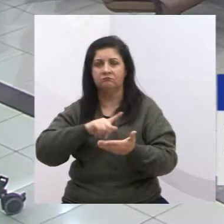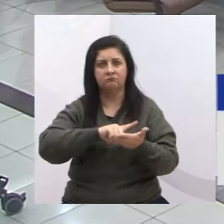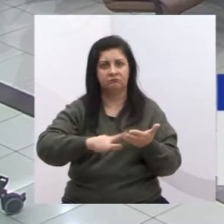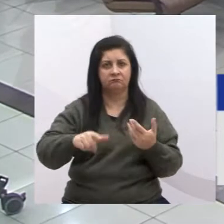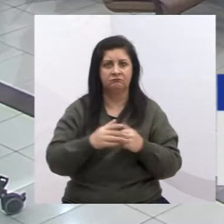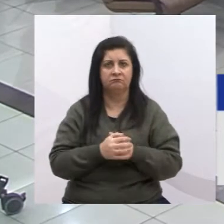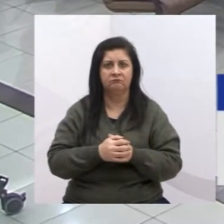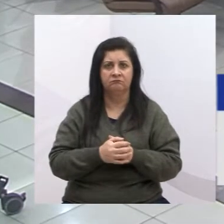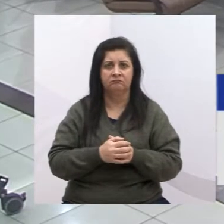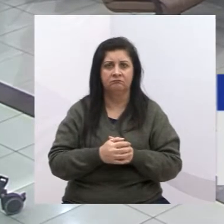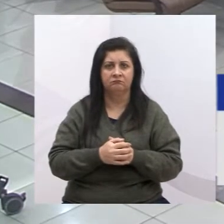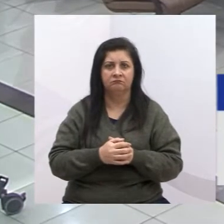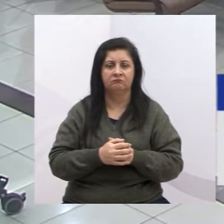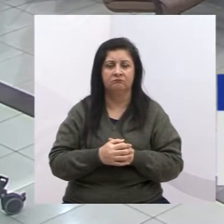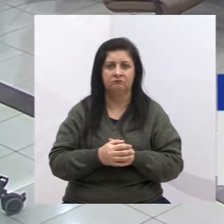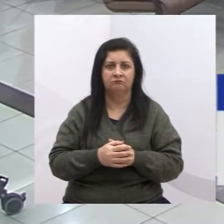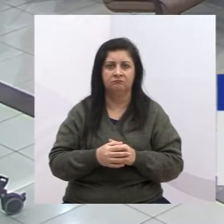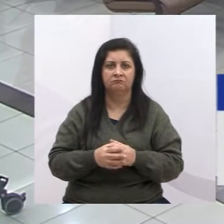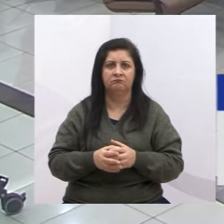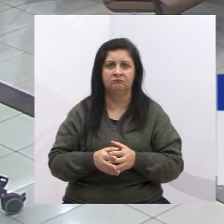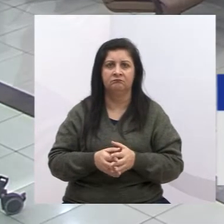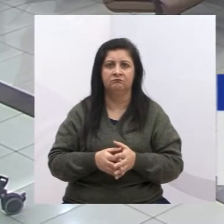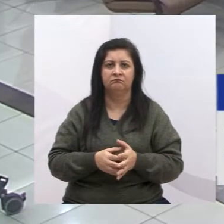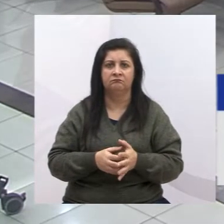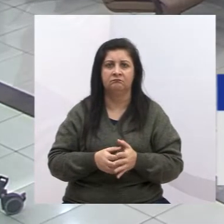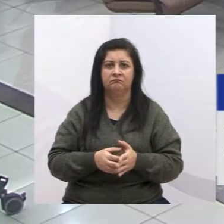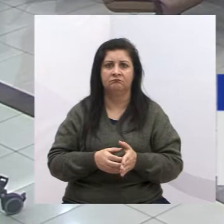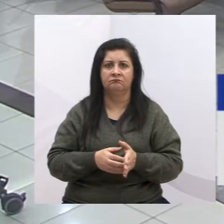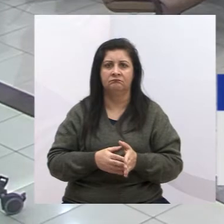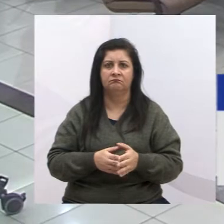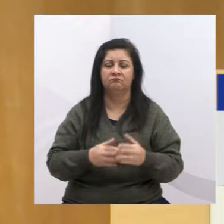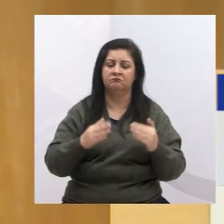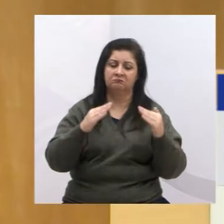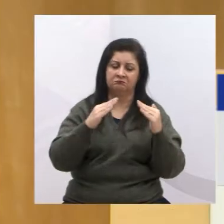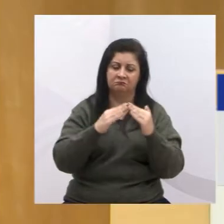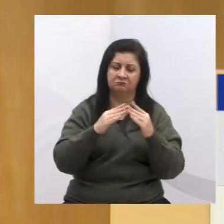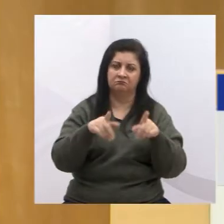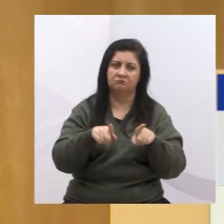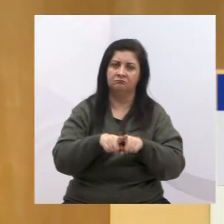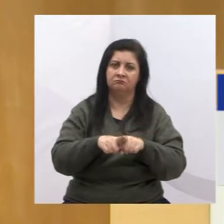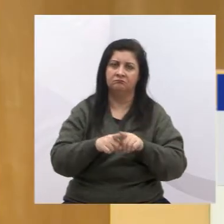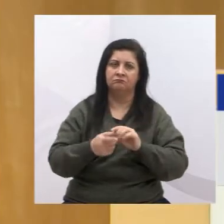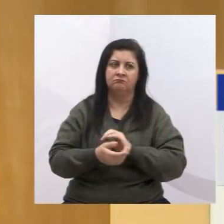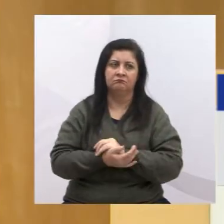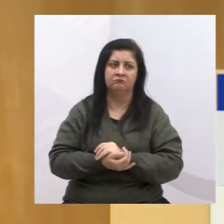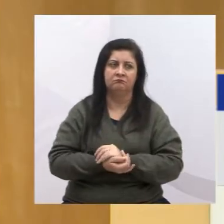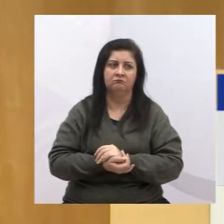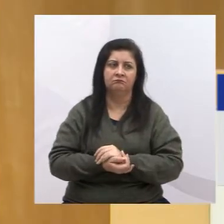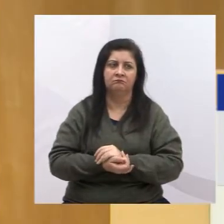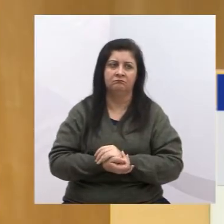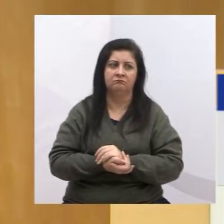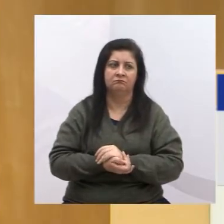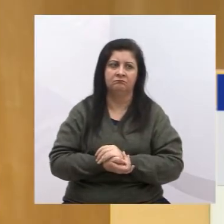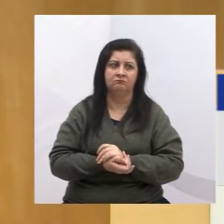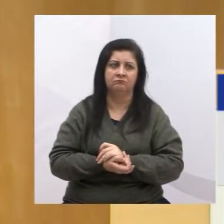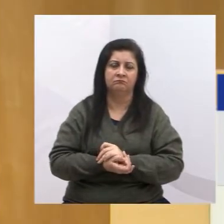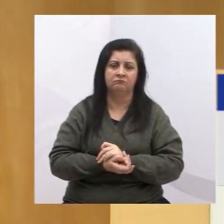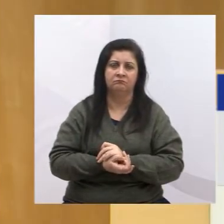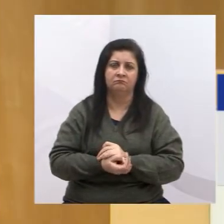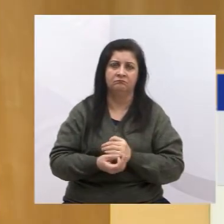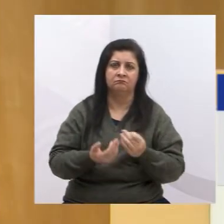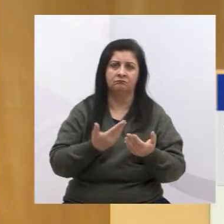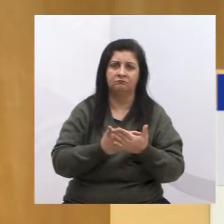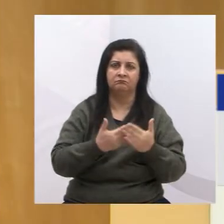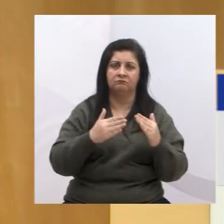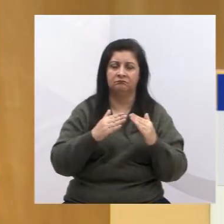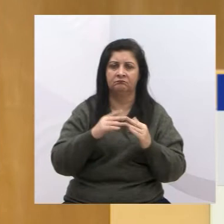jogam para não ter que limpar depois. Isso nas suas casas também. Então nas escolas, por exemplo,